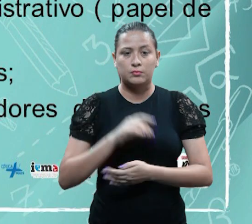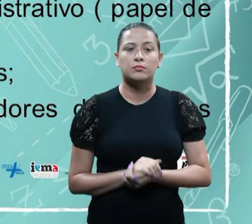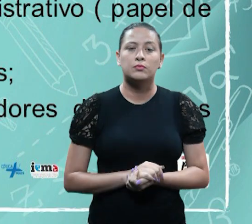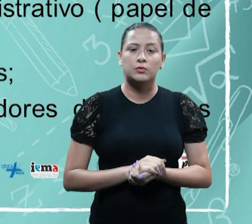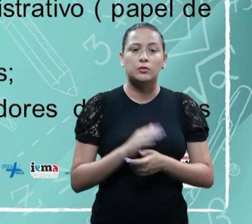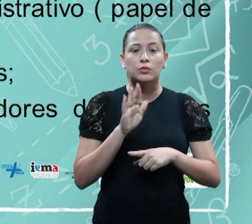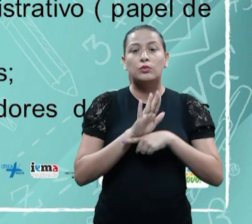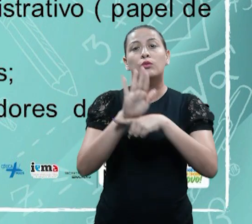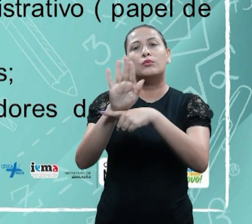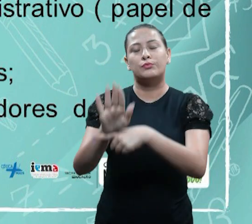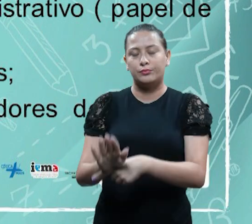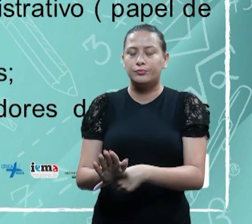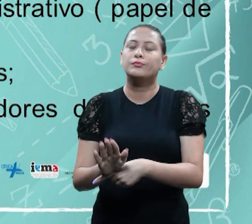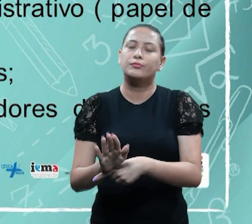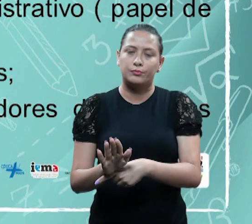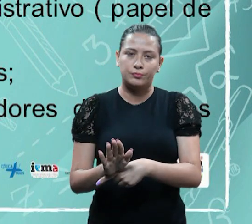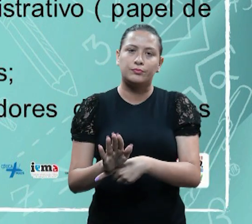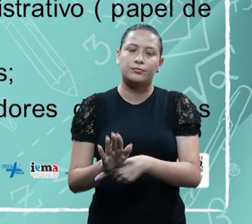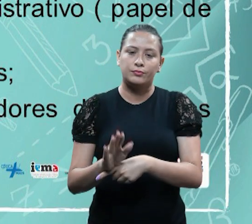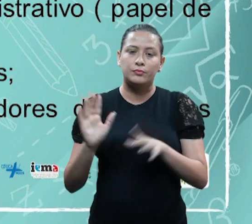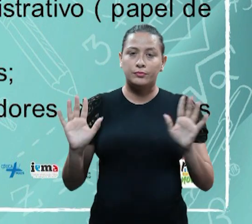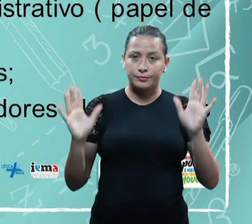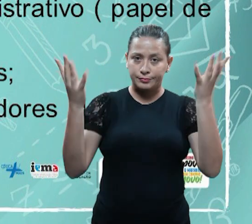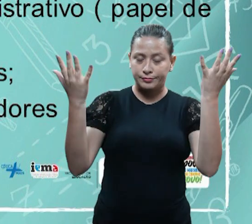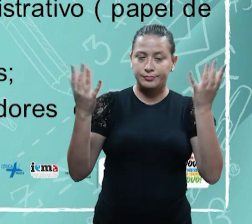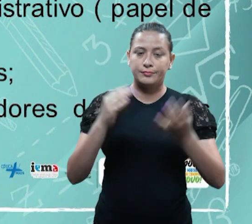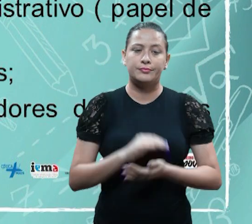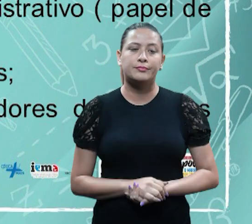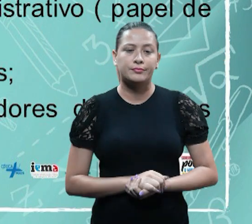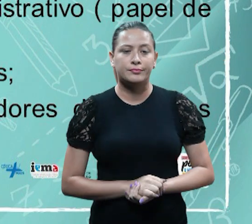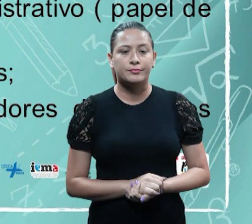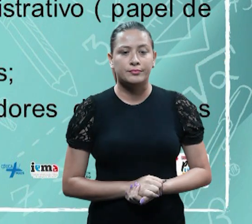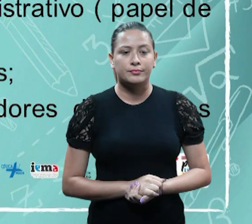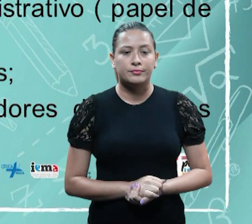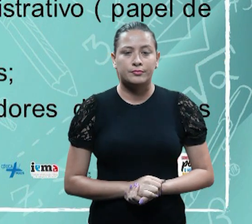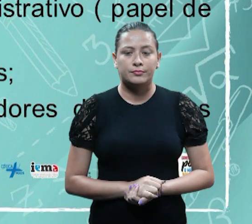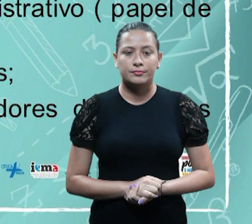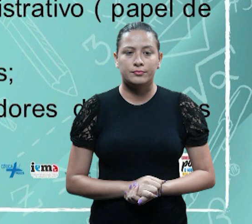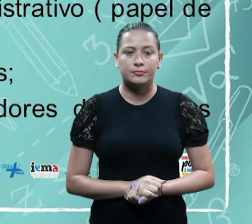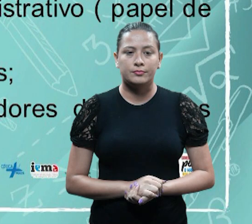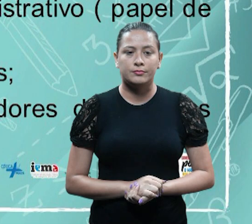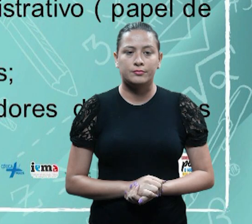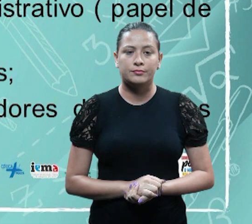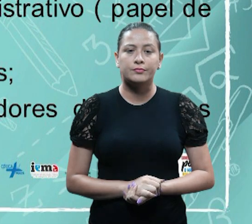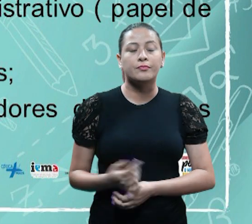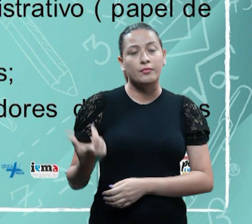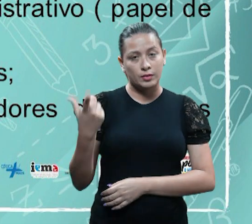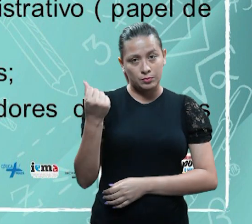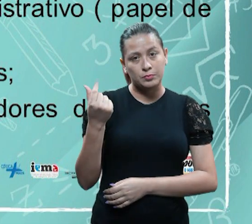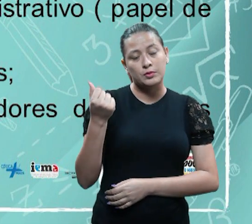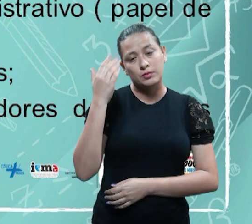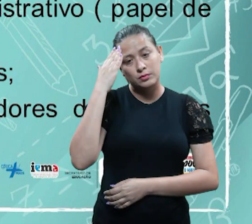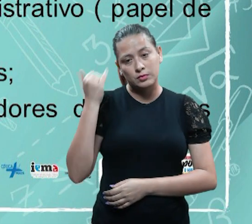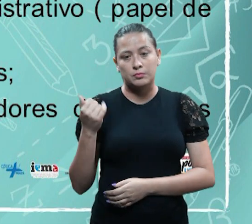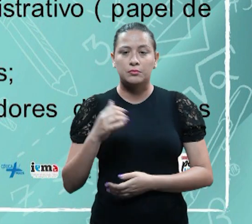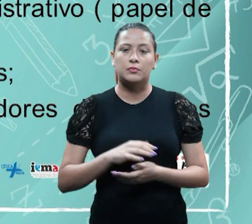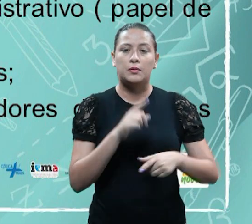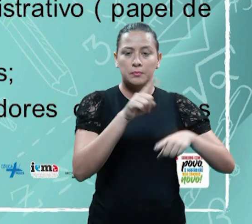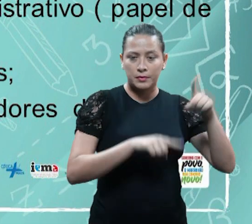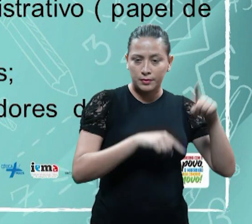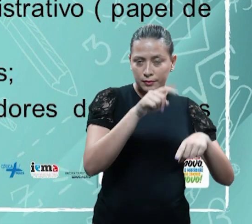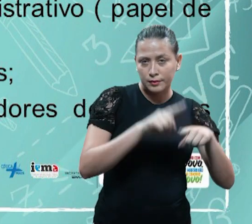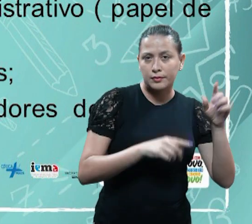possam colaborar, né, de alguma forma com o evento. A tomada de preço e confecção de